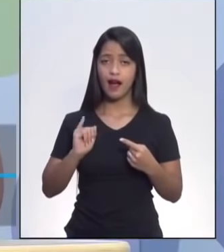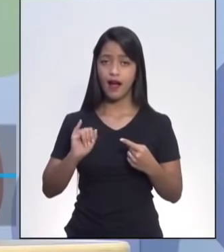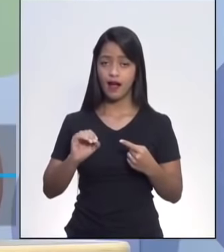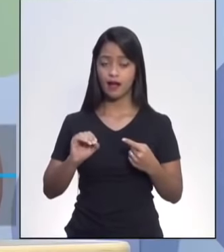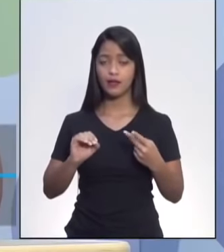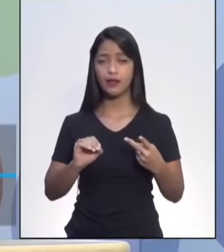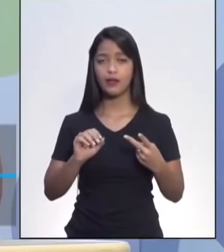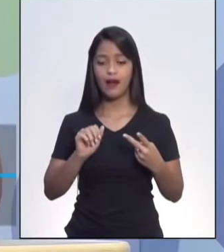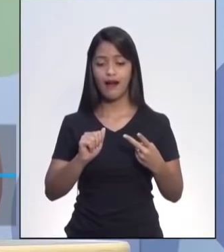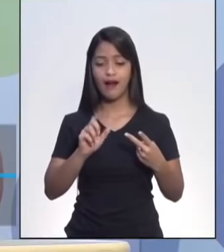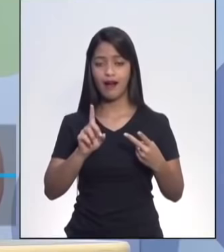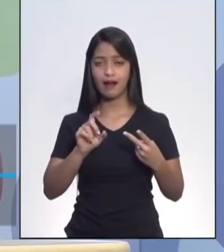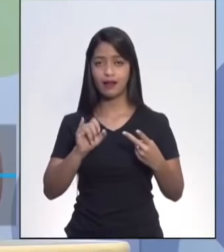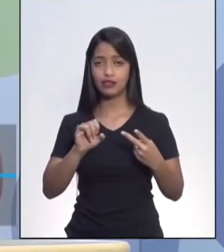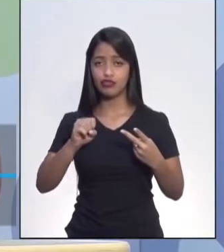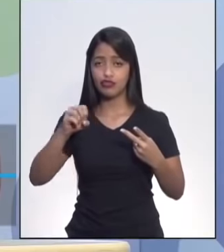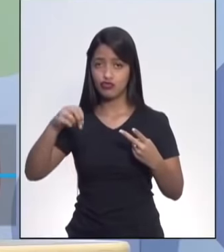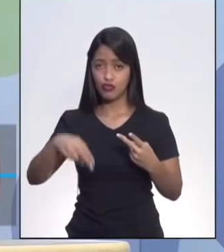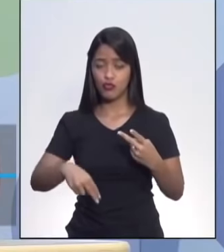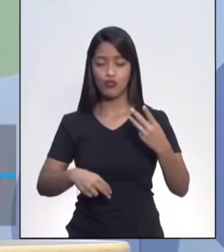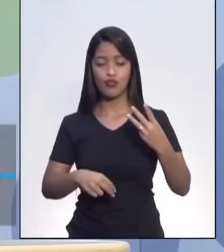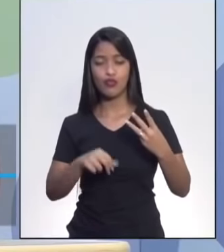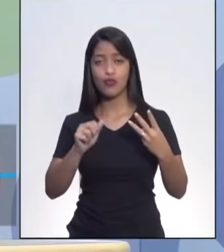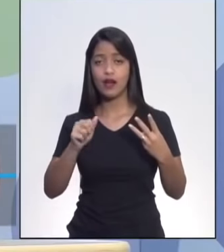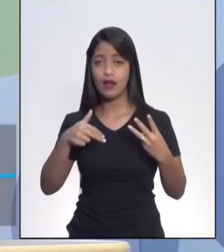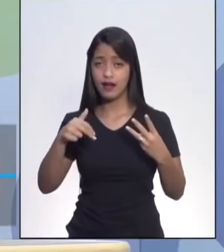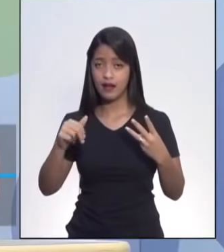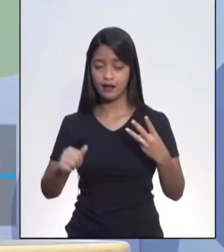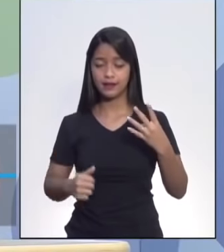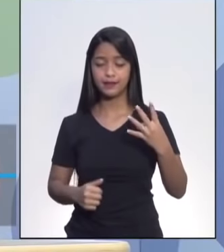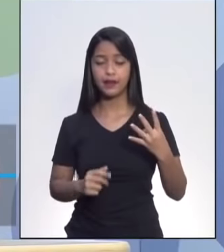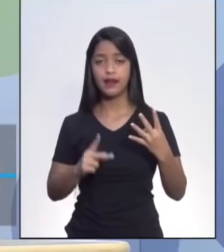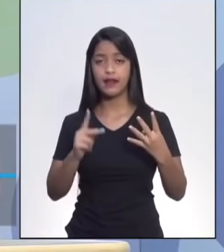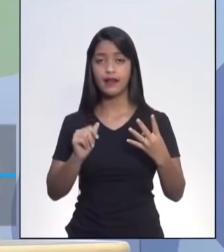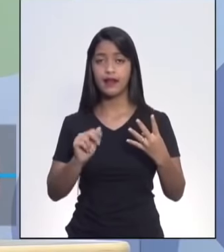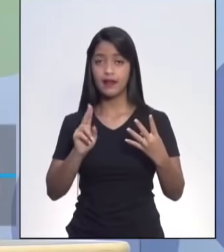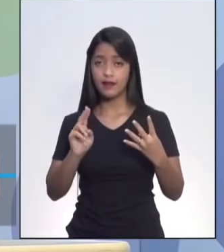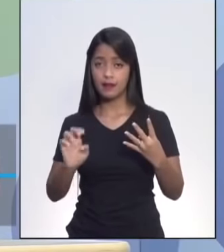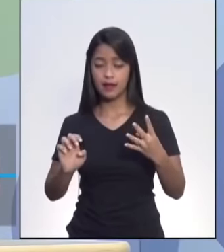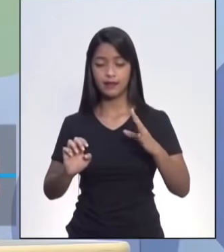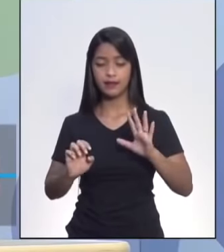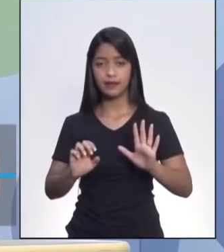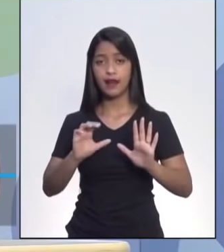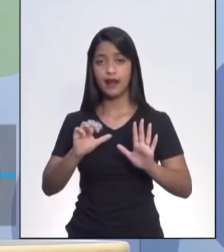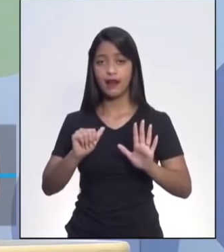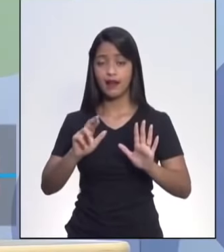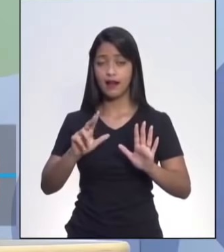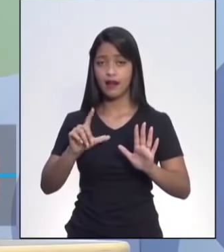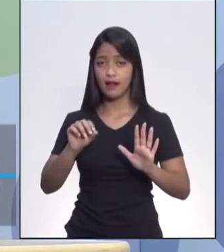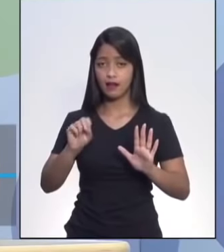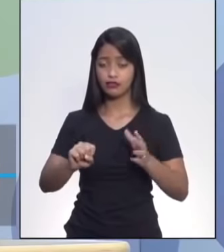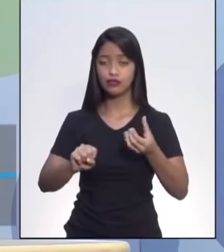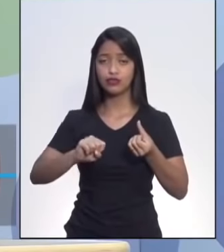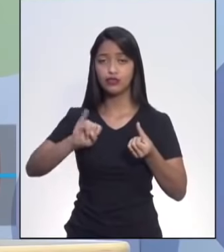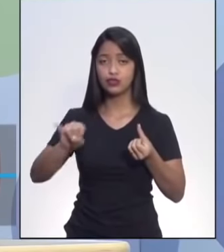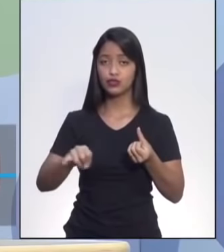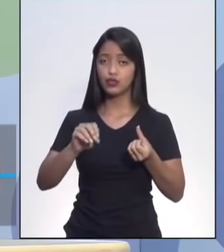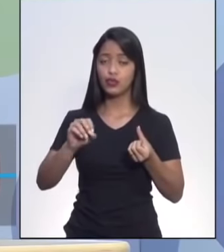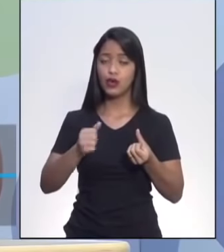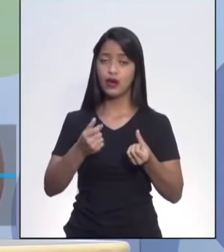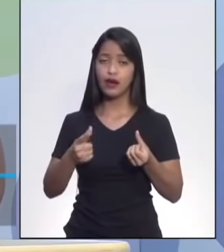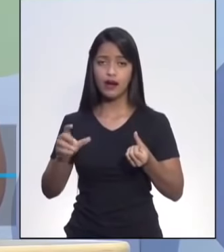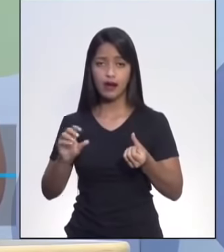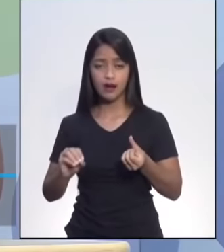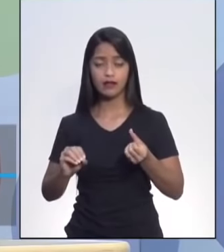o Adson, Ana Clara, Cauê Henrique, Carlos Eduardo, João Henrique,